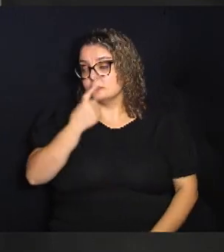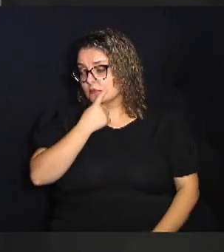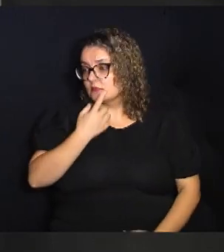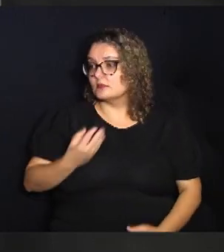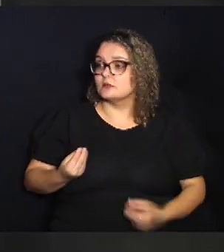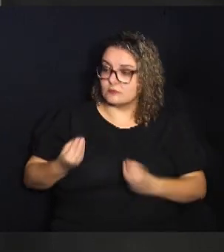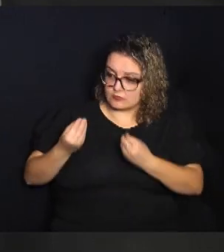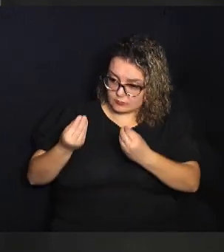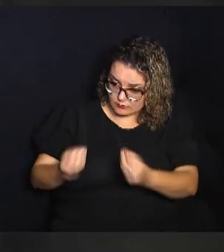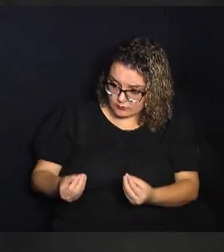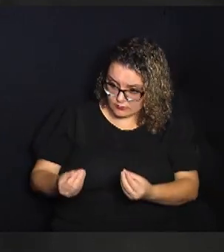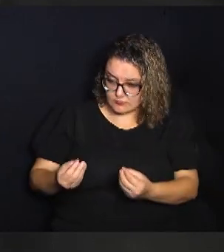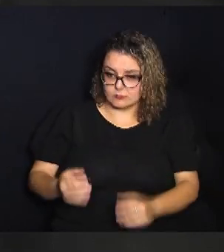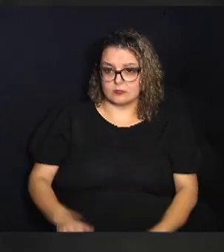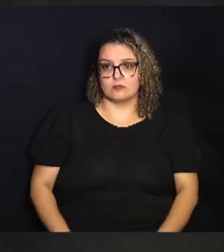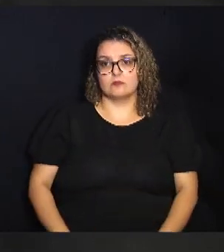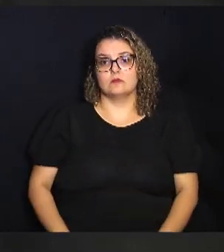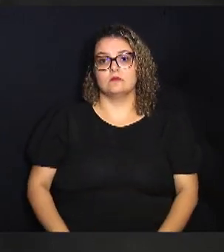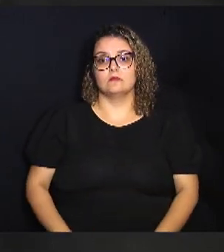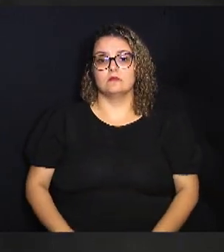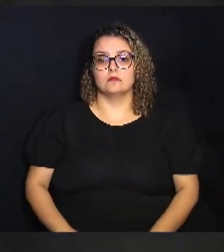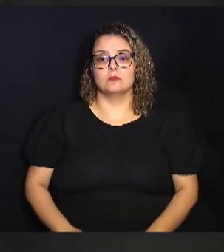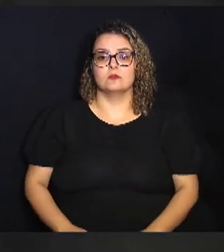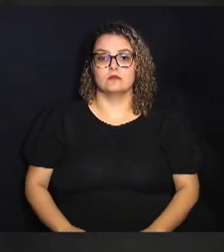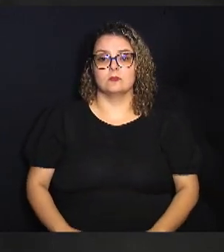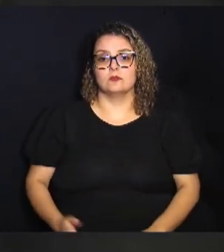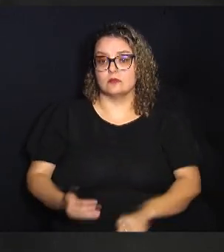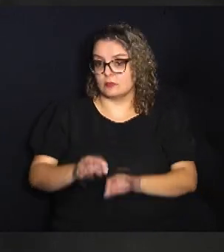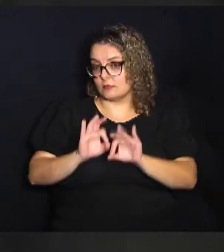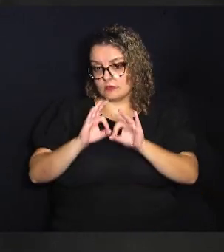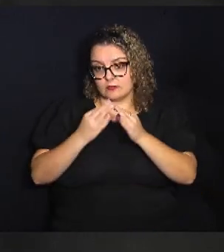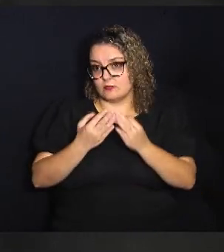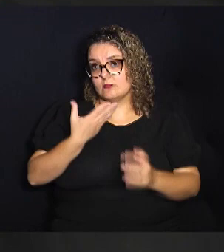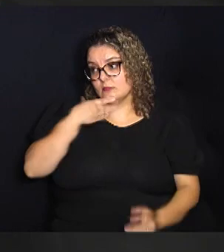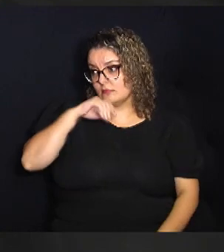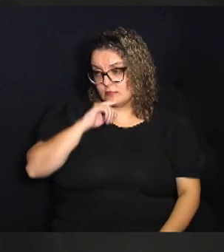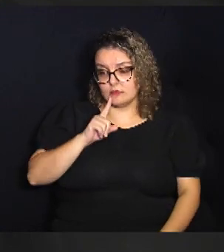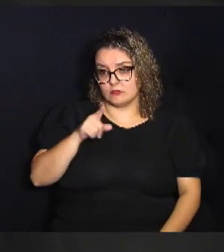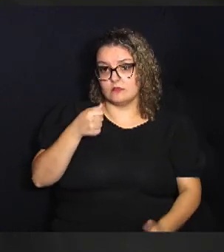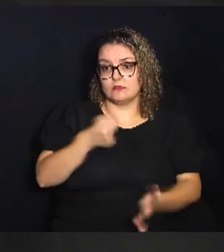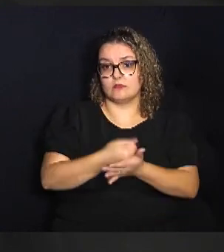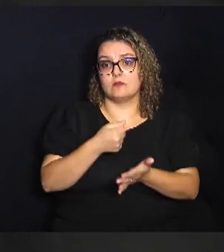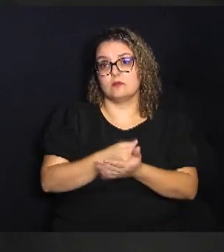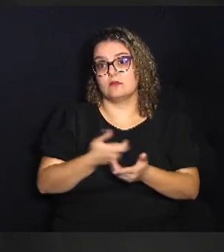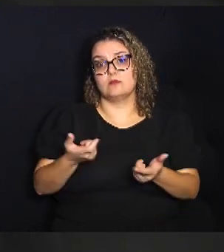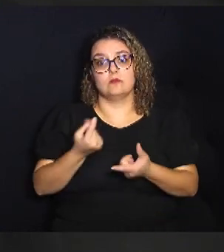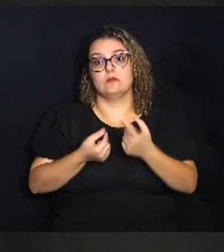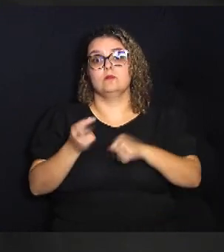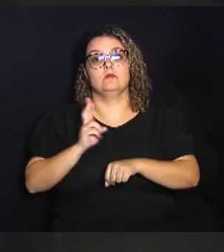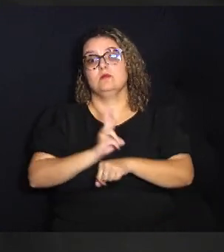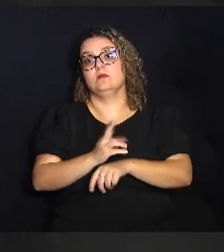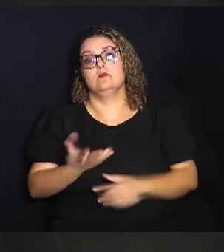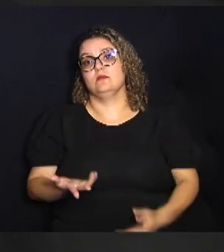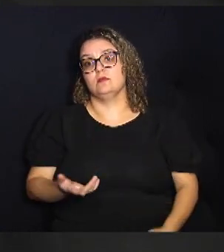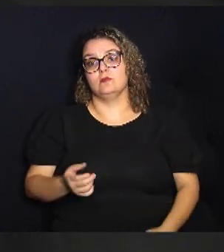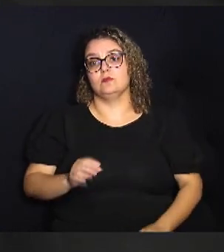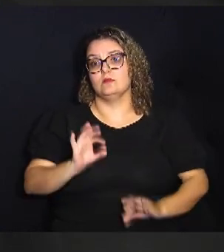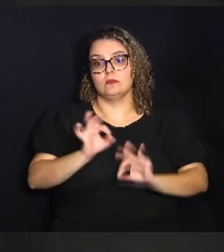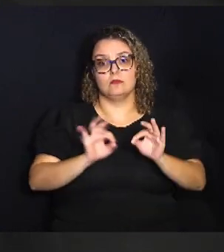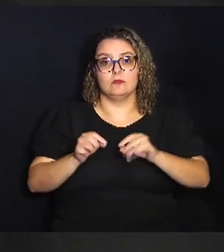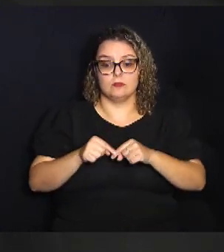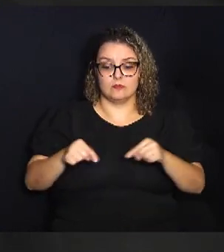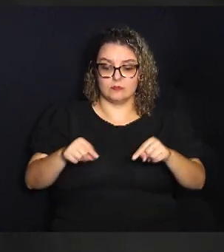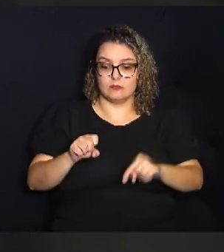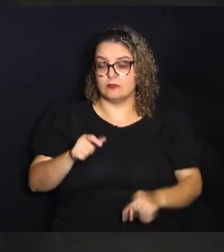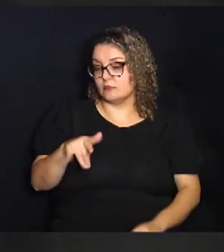família, porque é uma profissão que ele não vai exigir dele grandes recursos para poder montar o salão